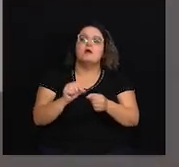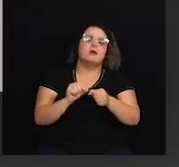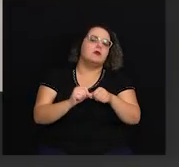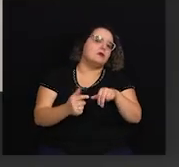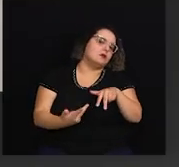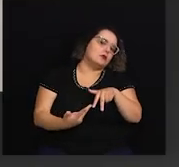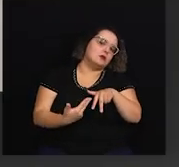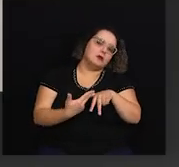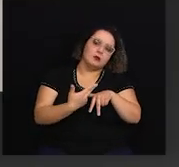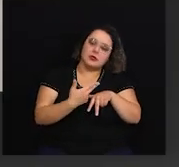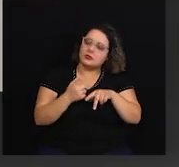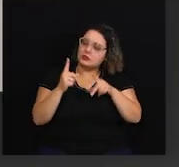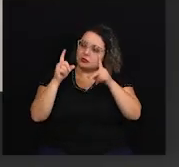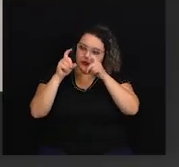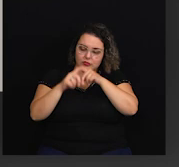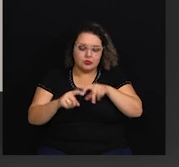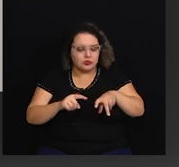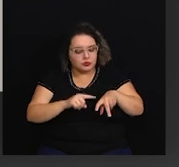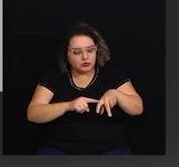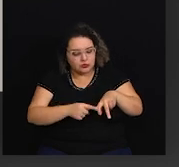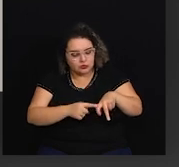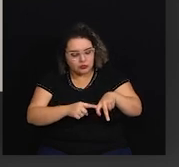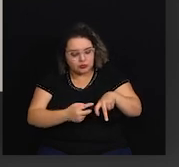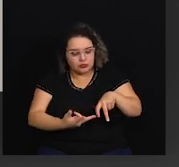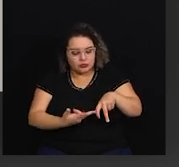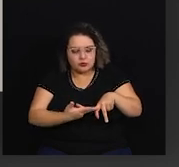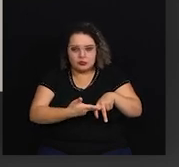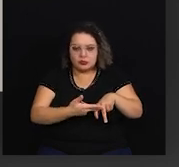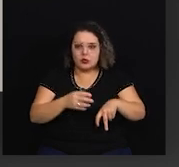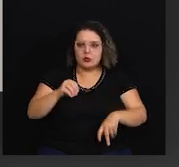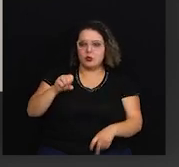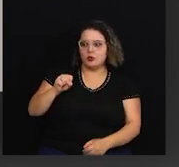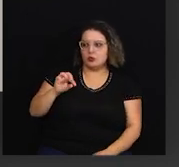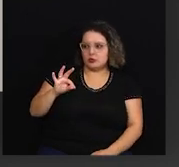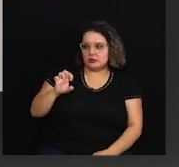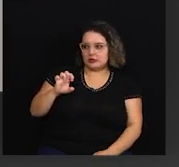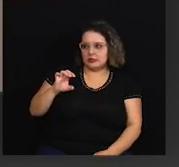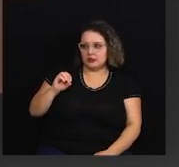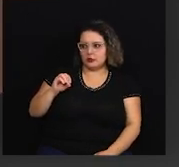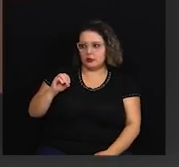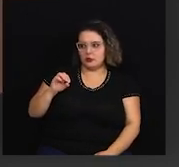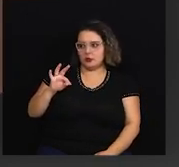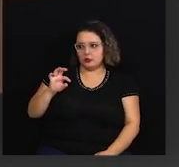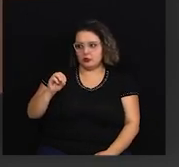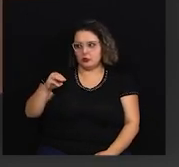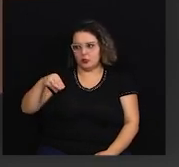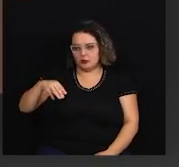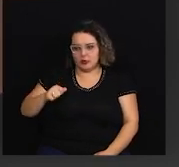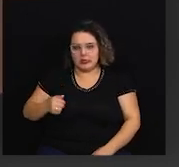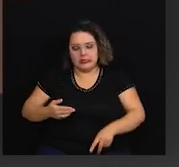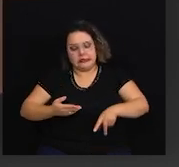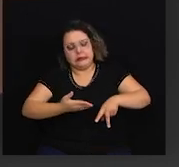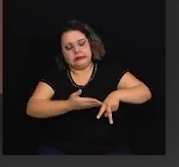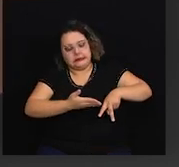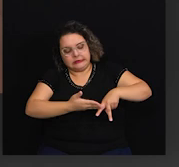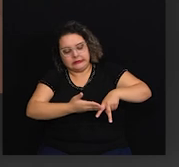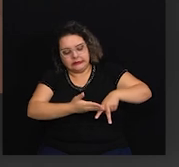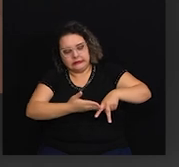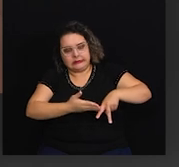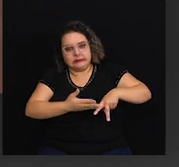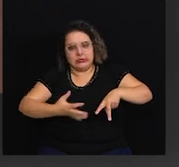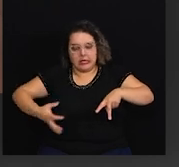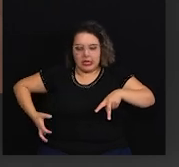muito difícil no joelho E aí fiz uma osteotomia que Serra a pena Abrir operado da bacia